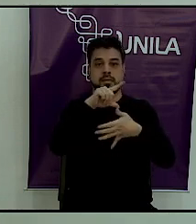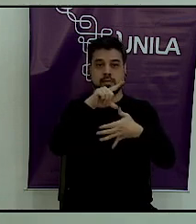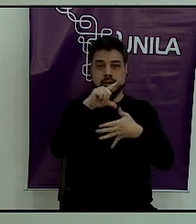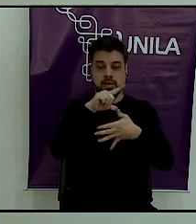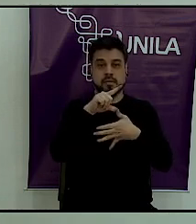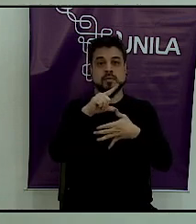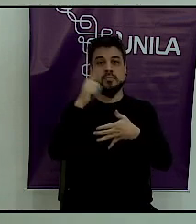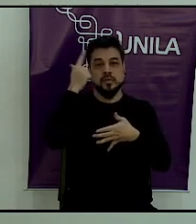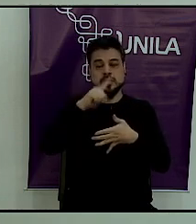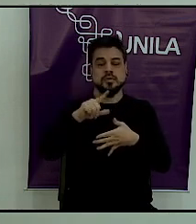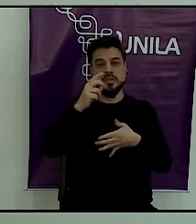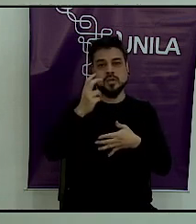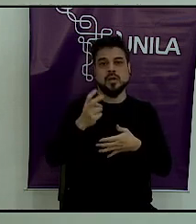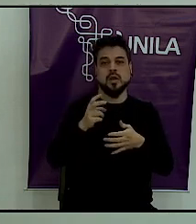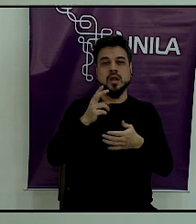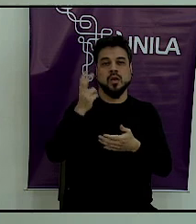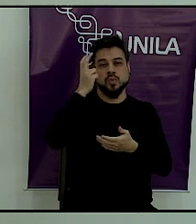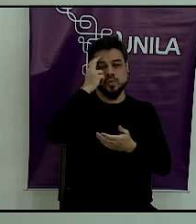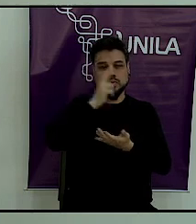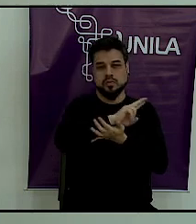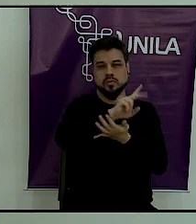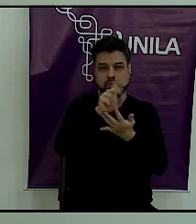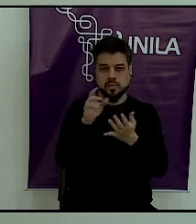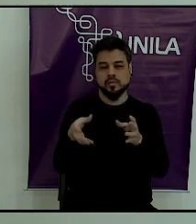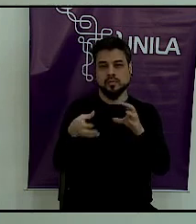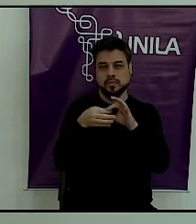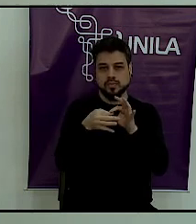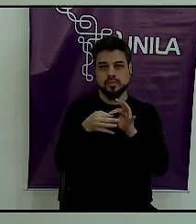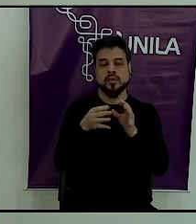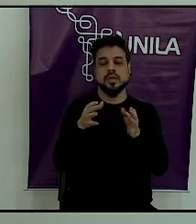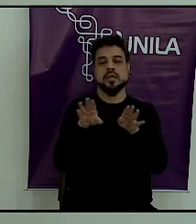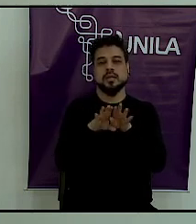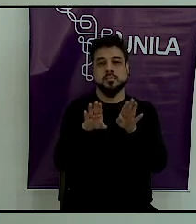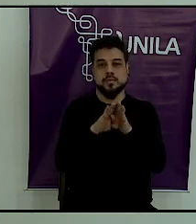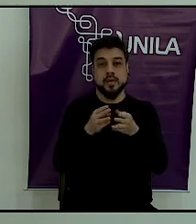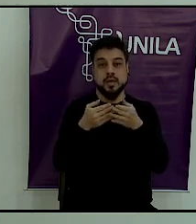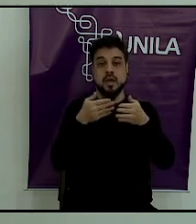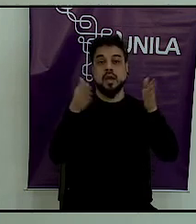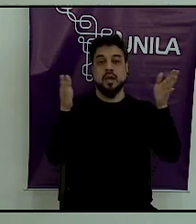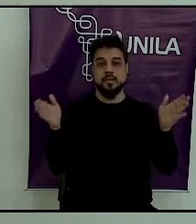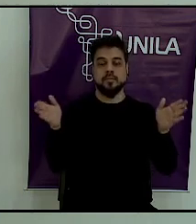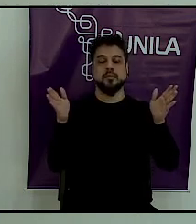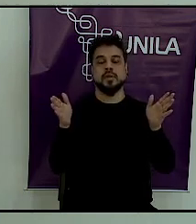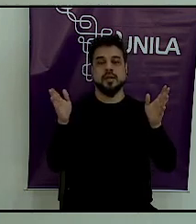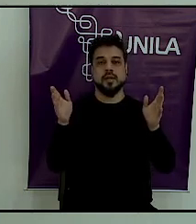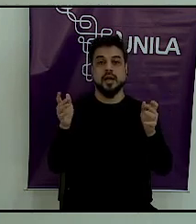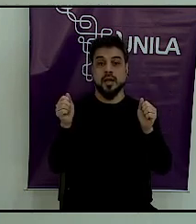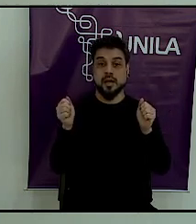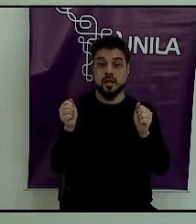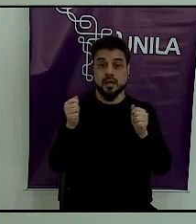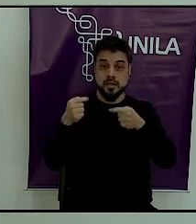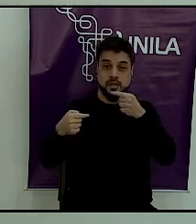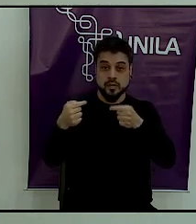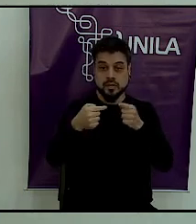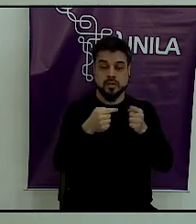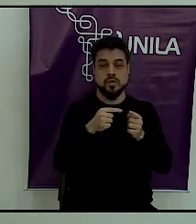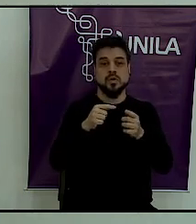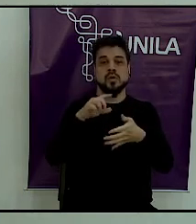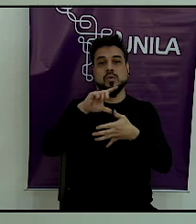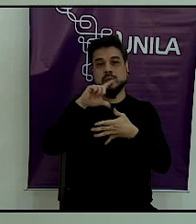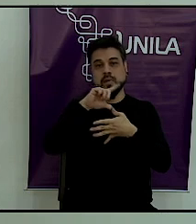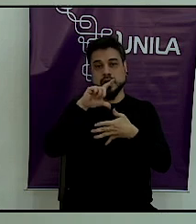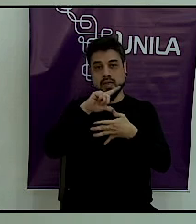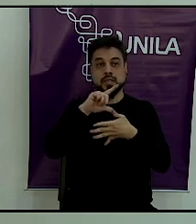uma interculturalidade, a expandir nossos diálogos com a América Latina e